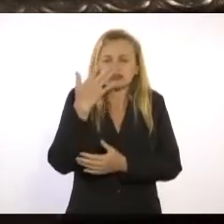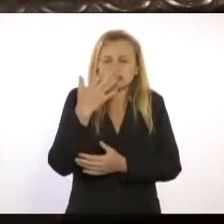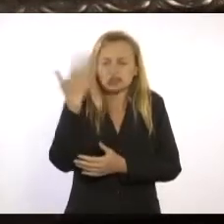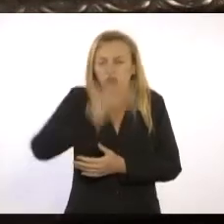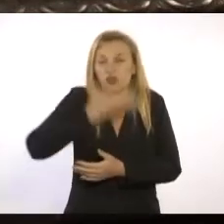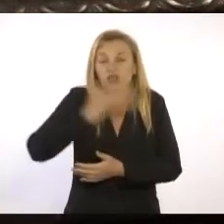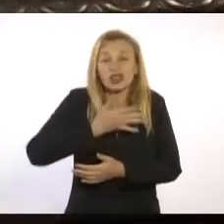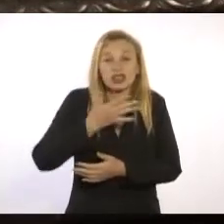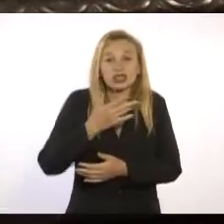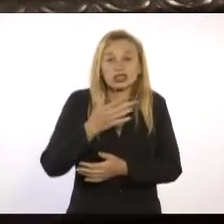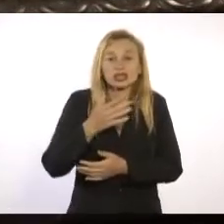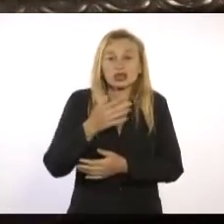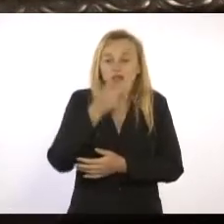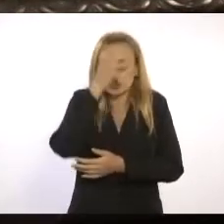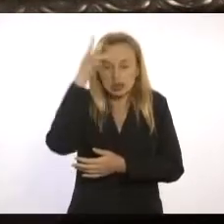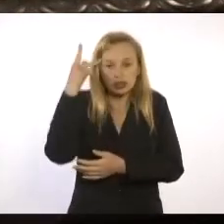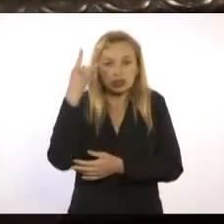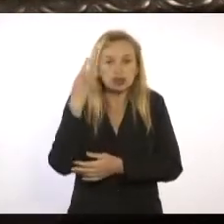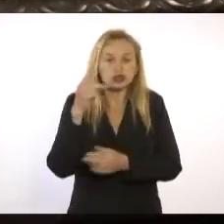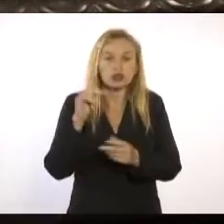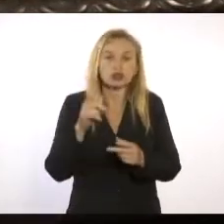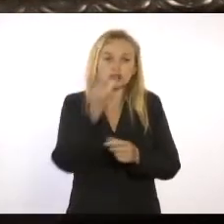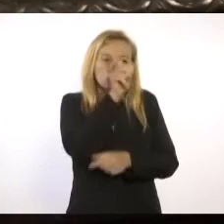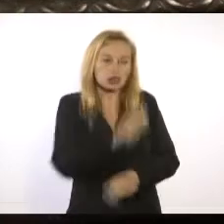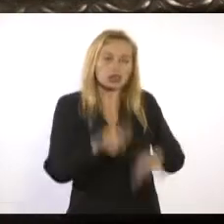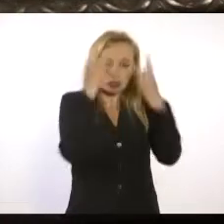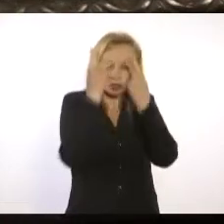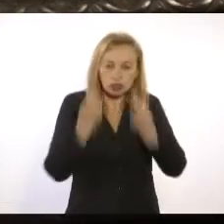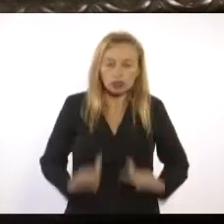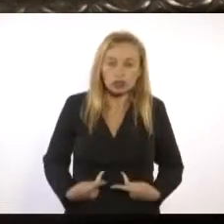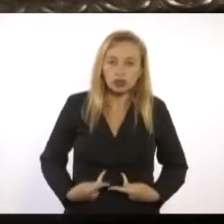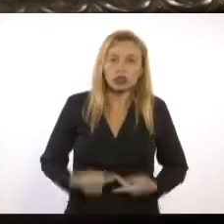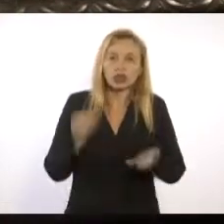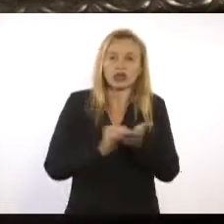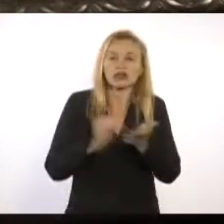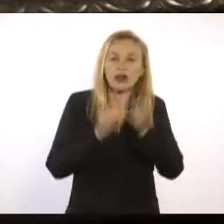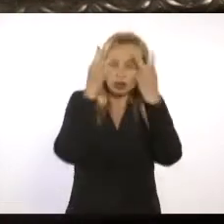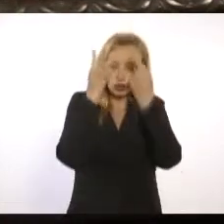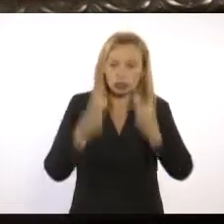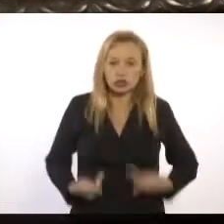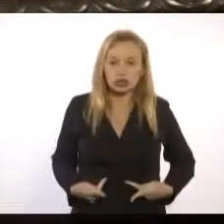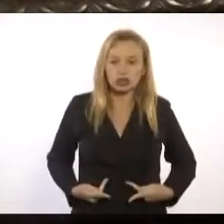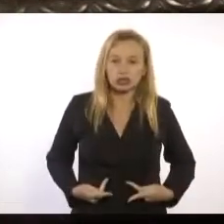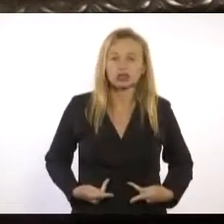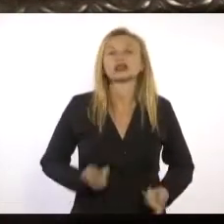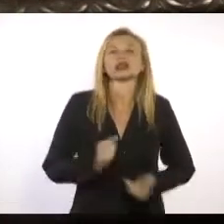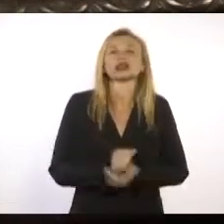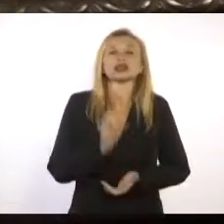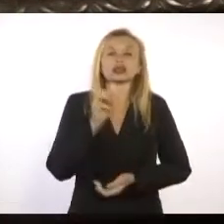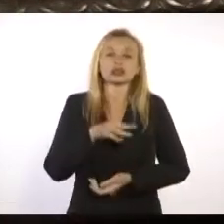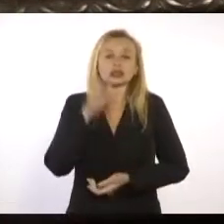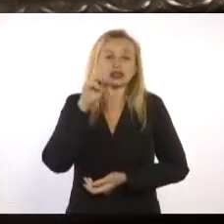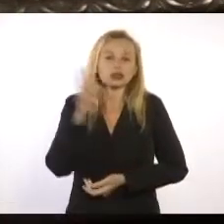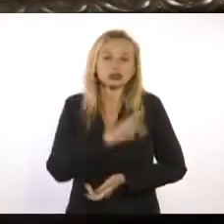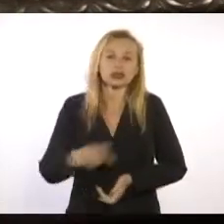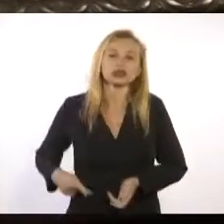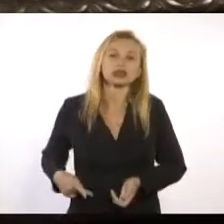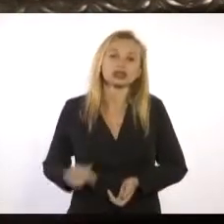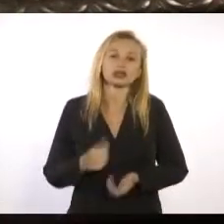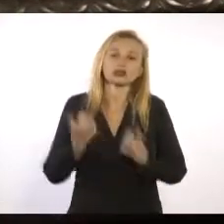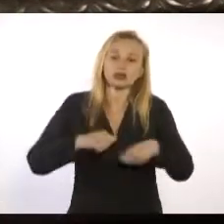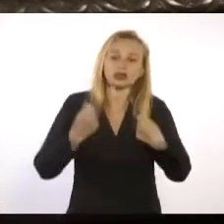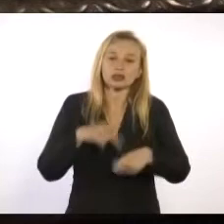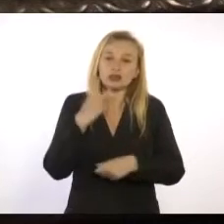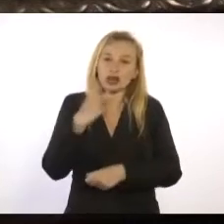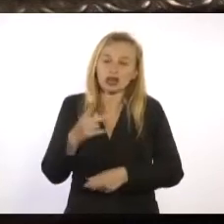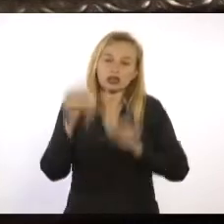pessoas como seres humanos. A desumanização vai por conta, sim, senhor presidente. Precisamos falar sobre